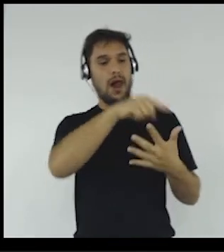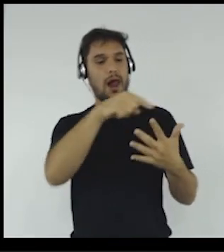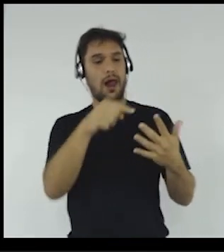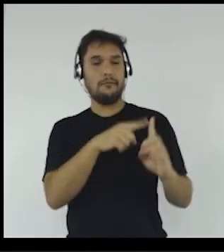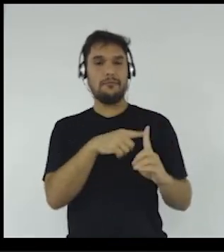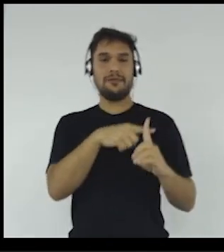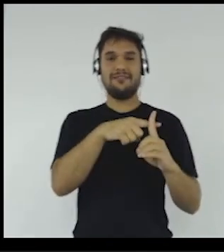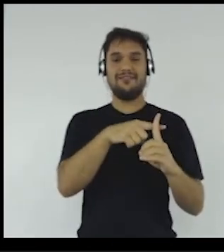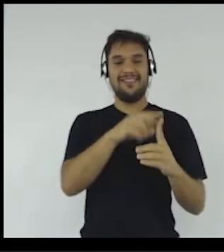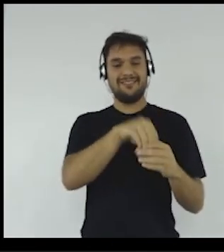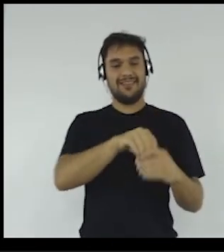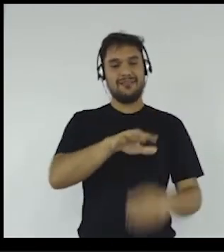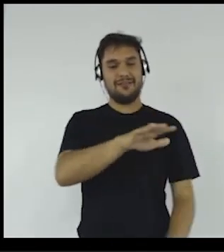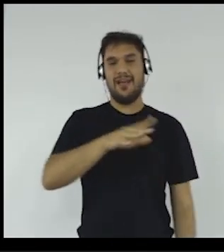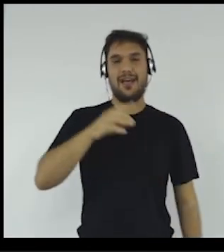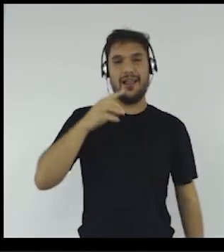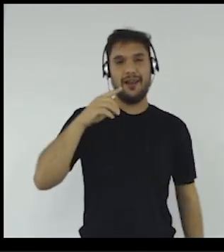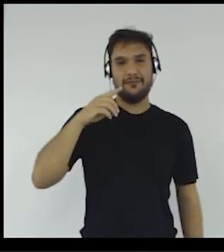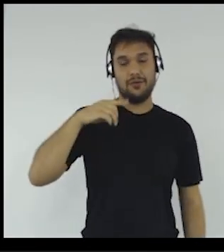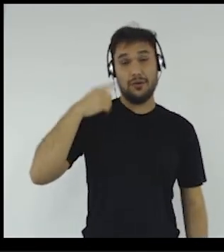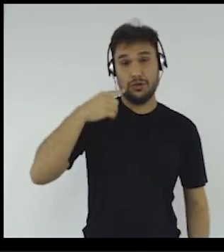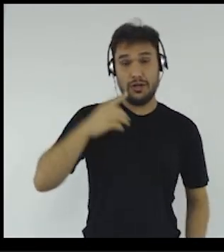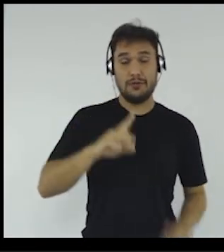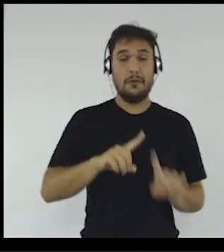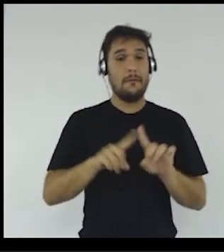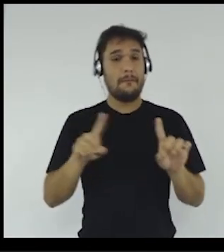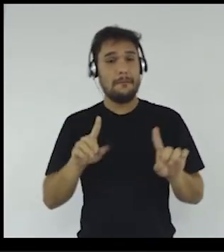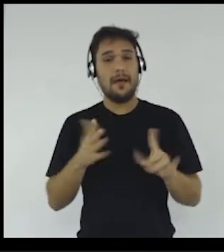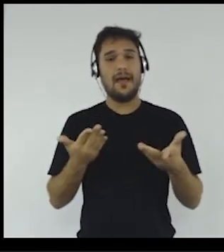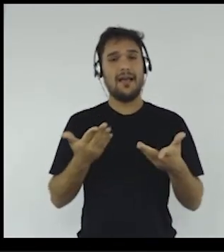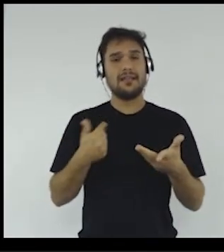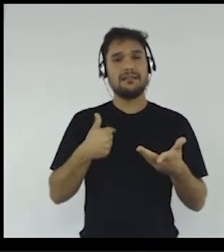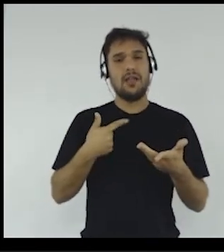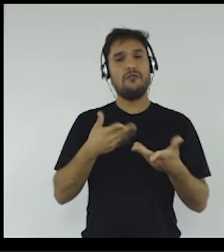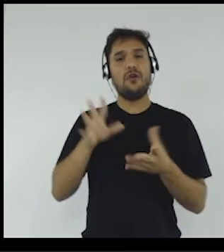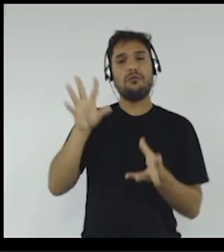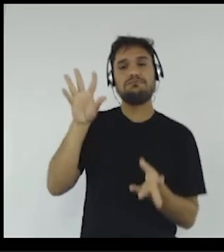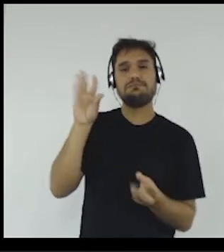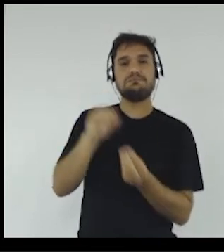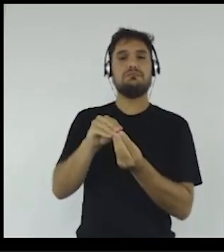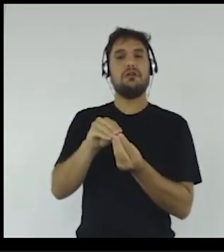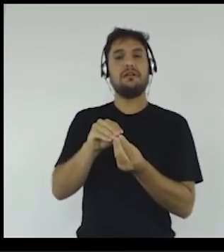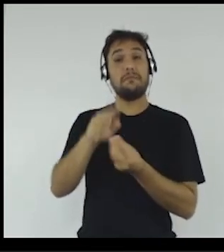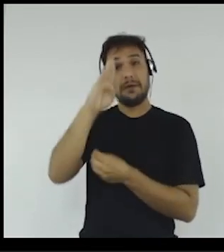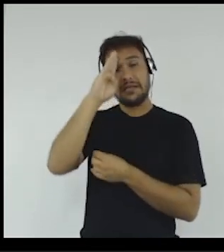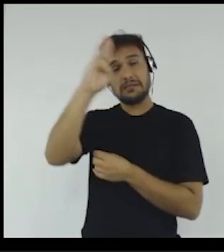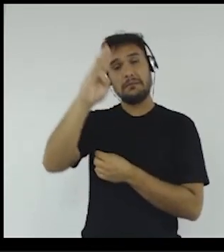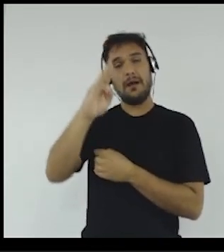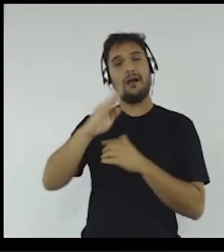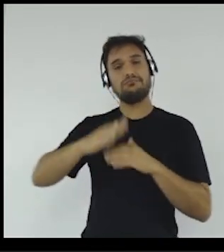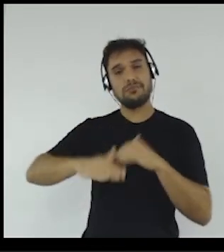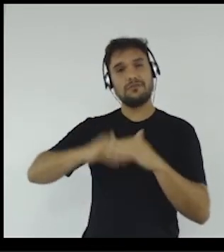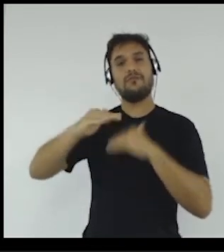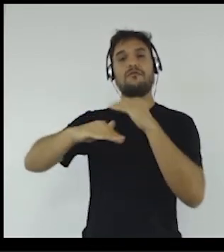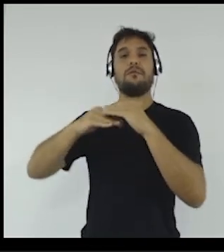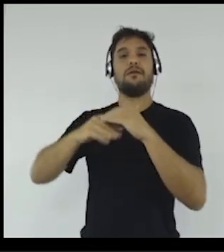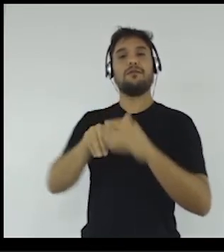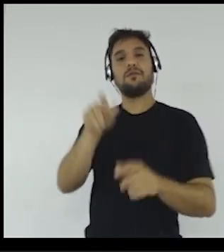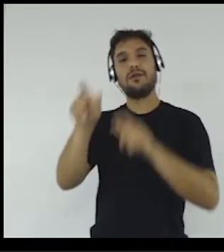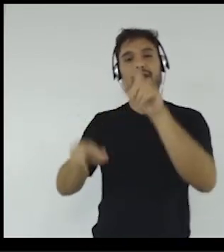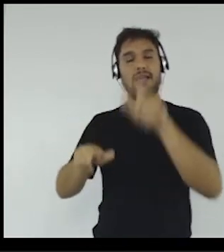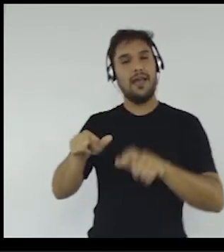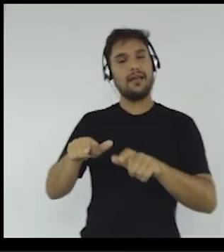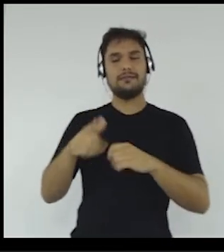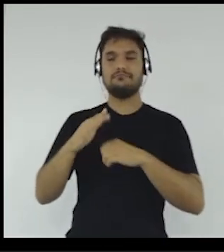nosso direito. Entretanto, neste painel, sintetizarei as principais contribuições com as quais este